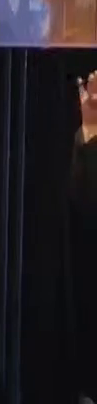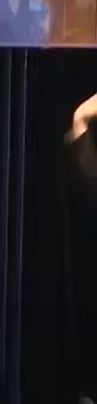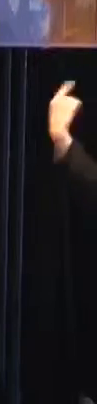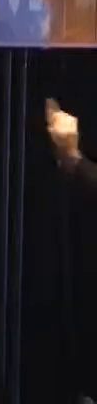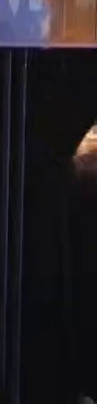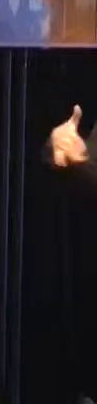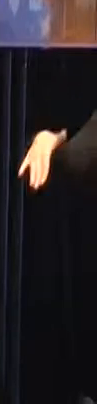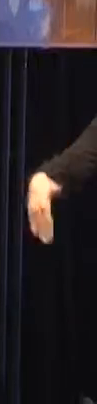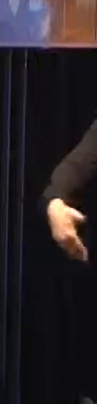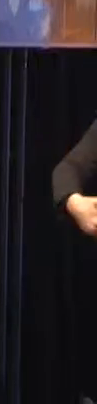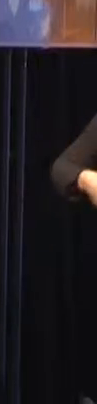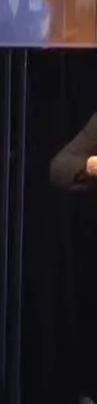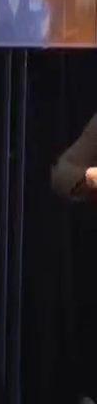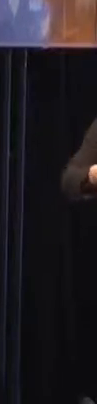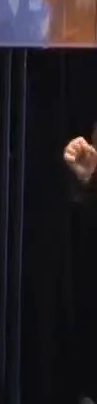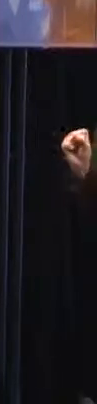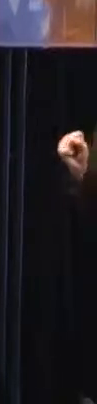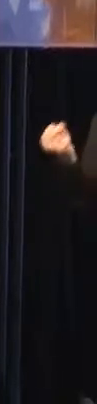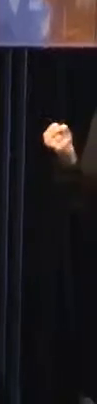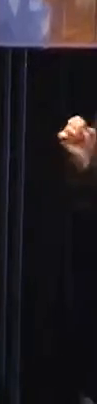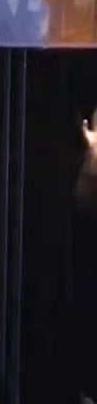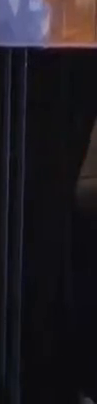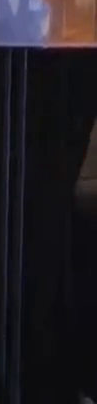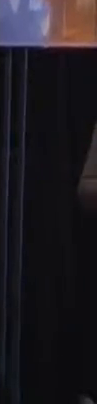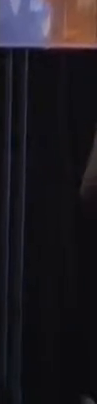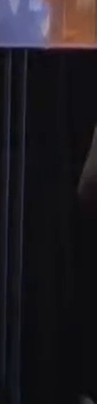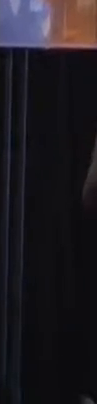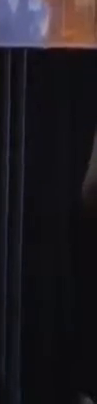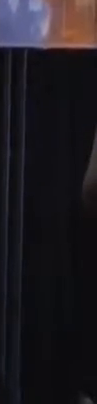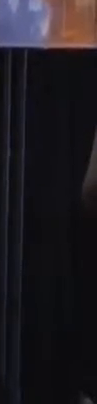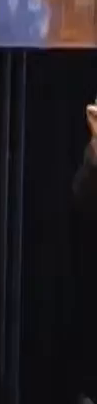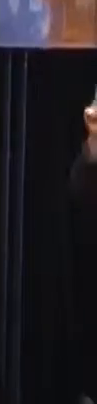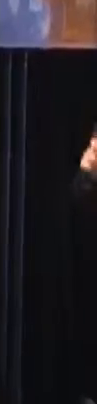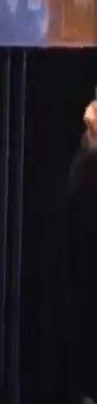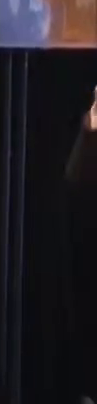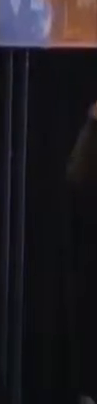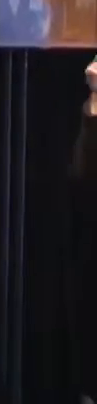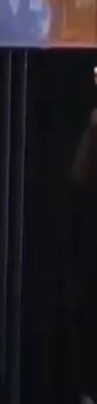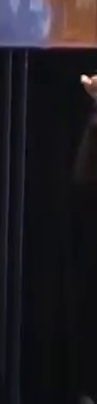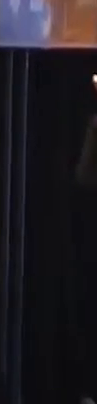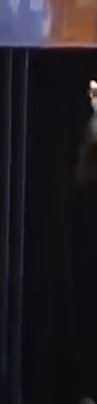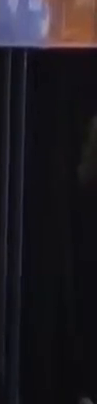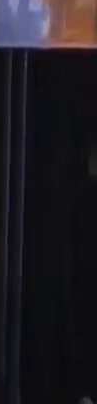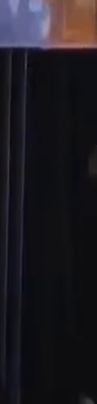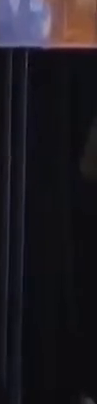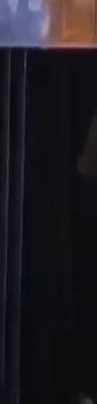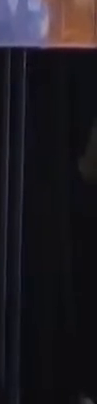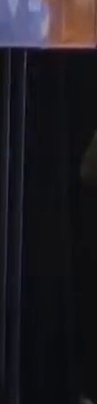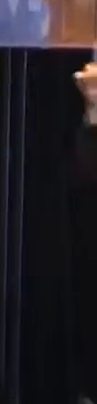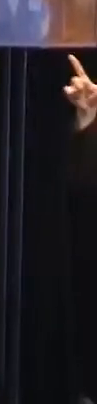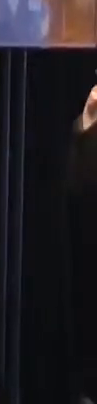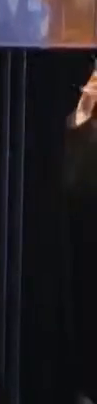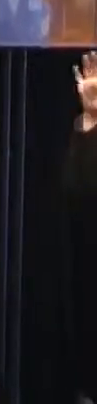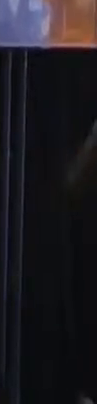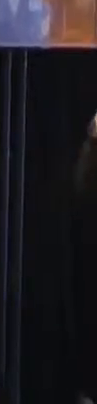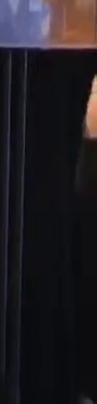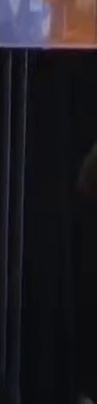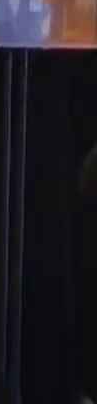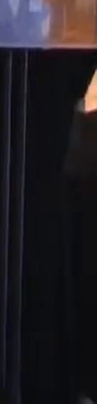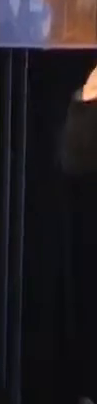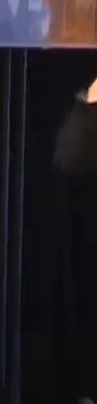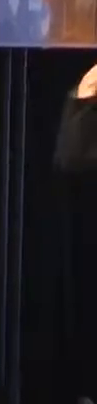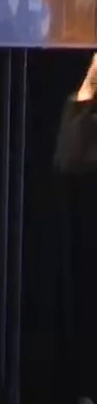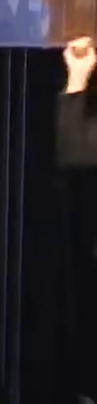braços dados no Plaza São Rafael, na Conferência Nacional dos Advogados em